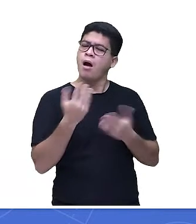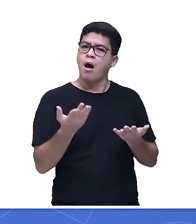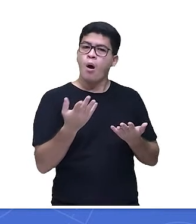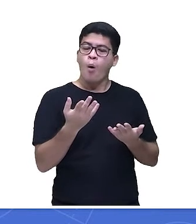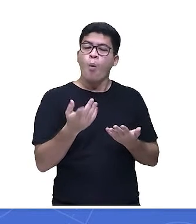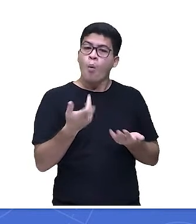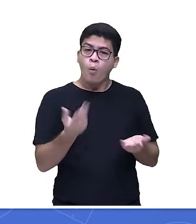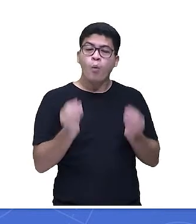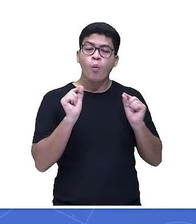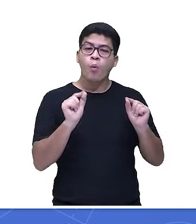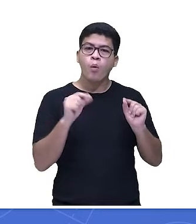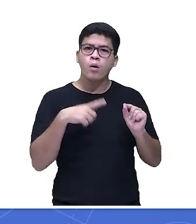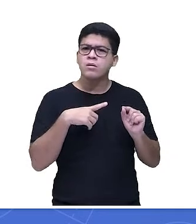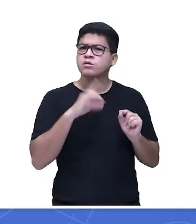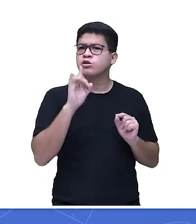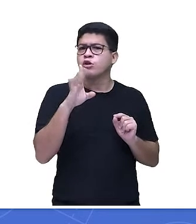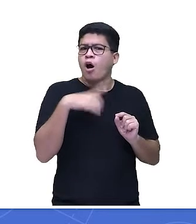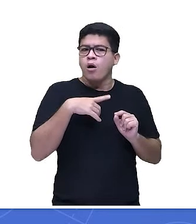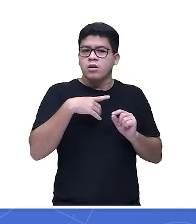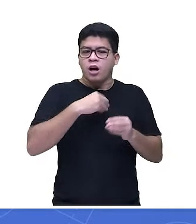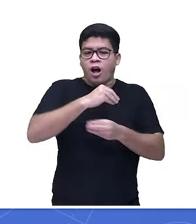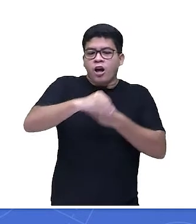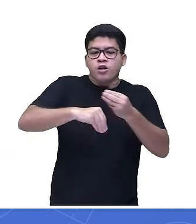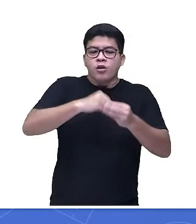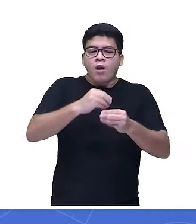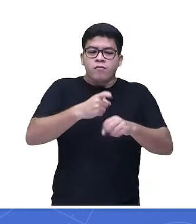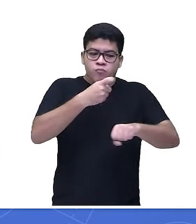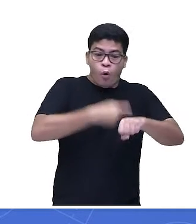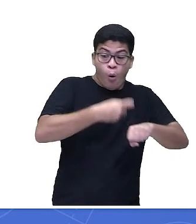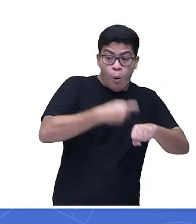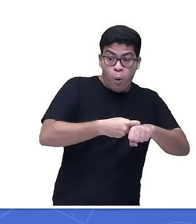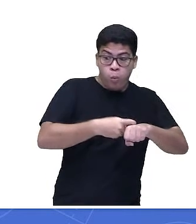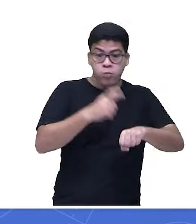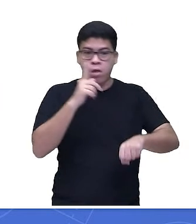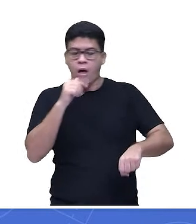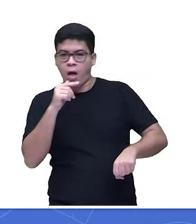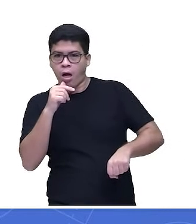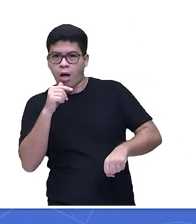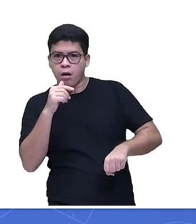ó, só há mudança de estados físicos.